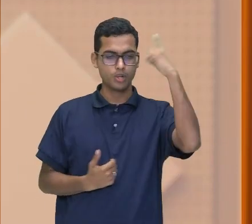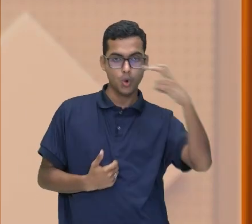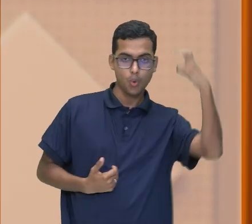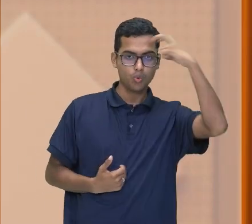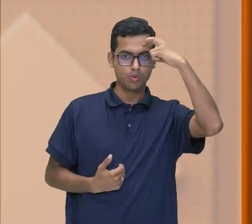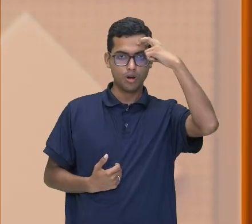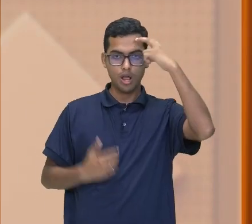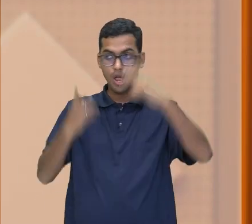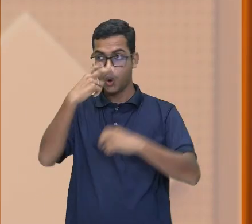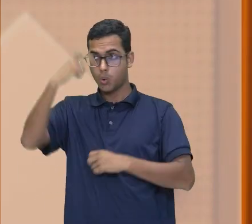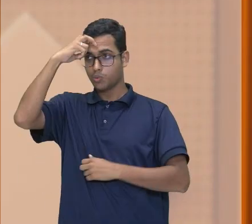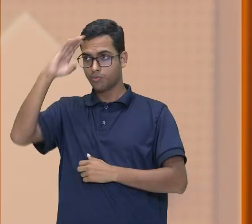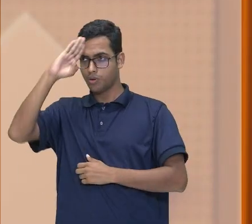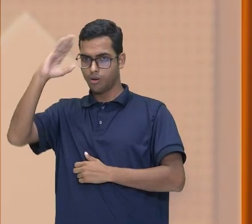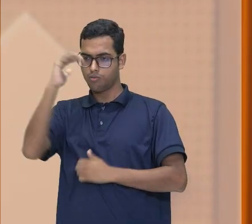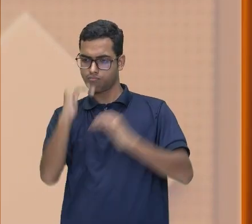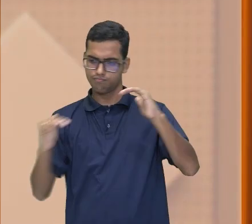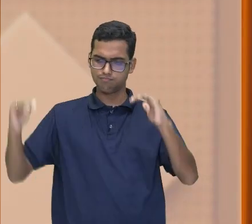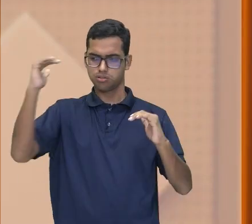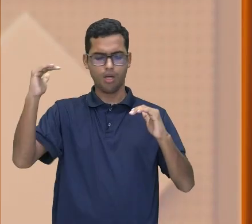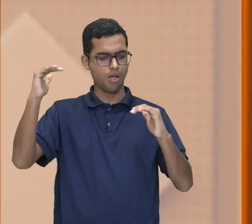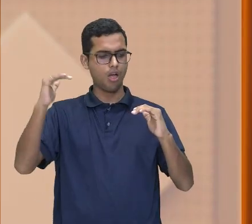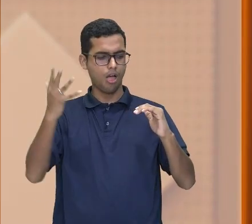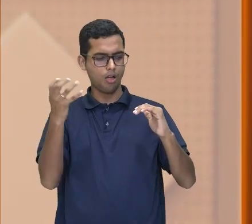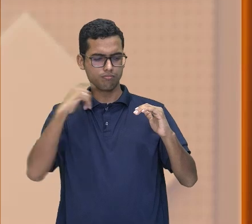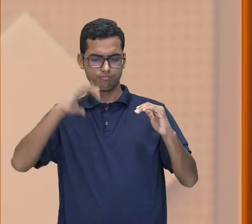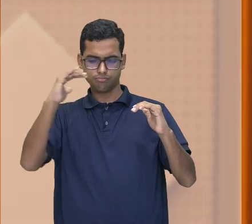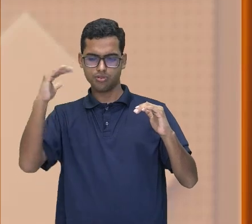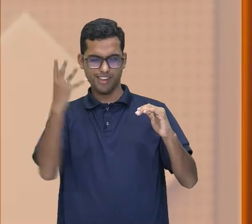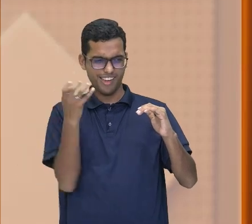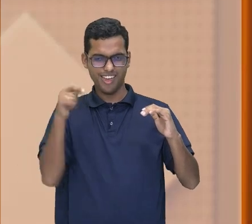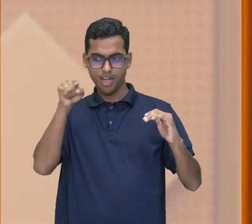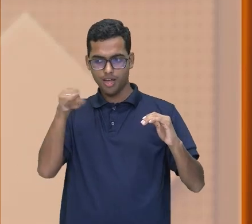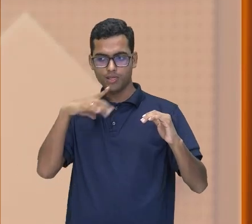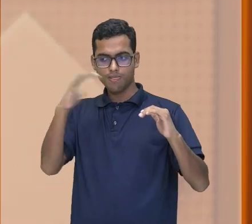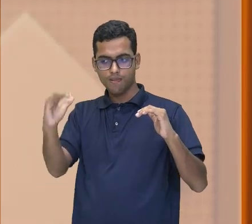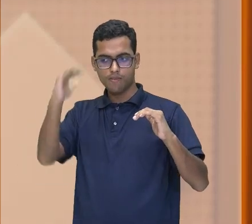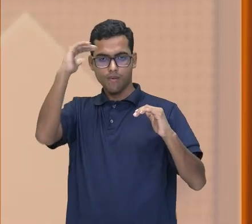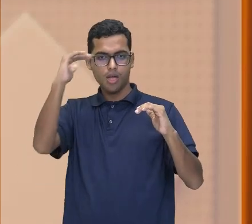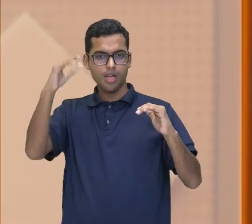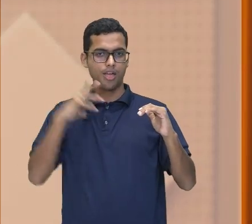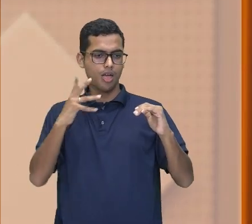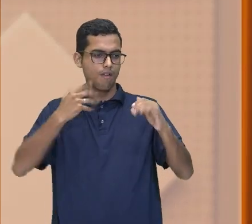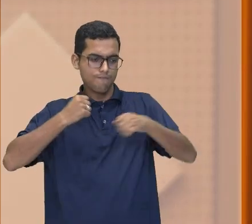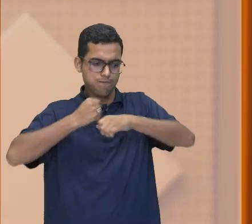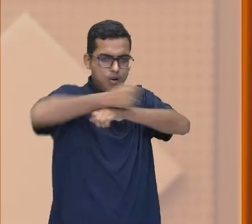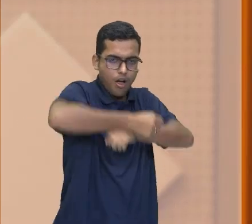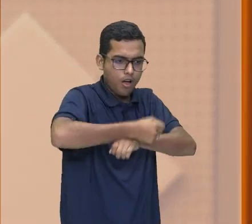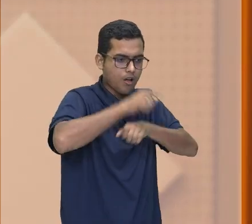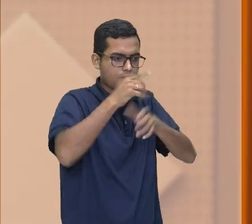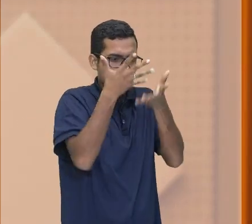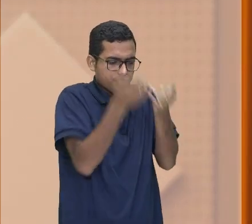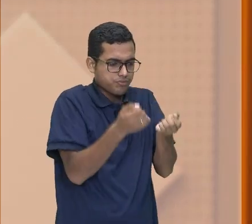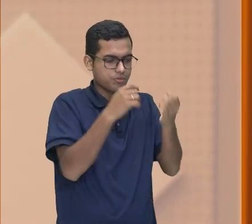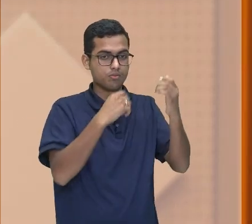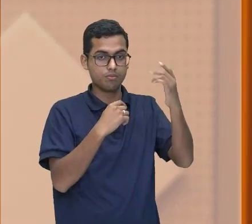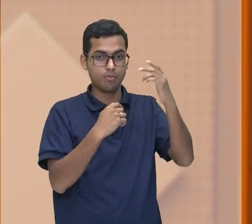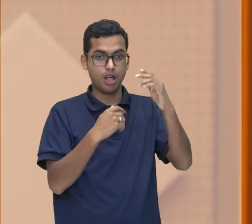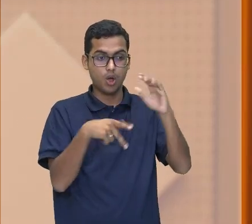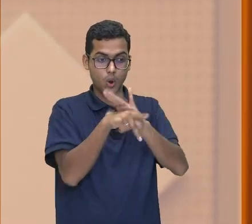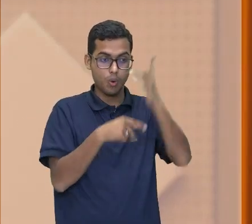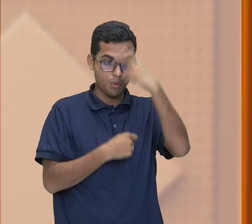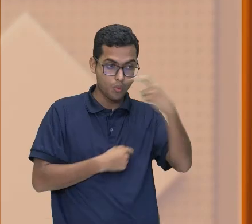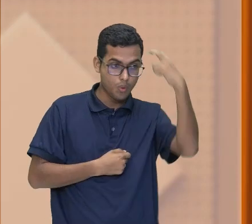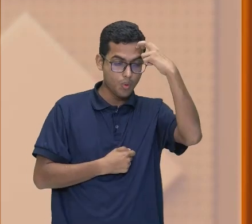cultural muito grande, pode haver essa aculturação. Ela pode ocorrer de forma pacífica, ou seja, né, as